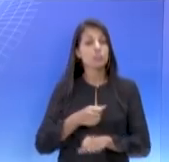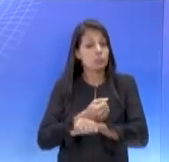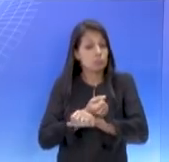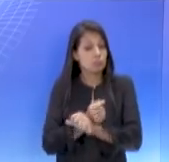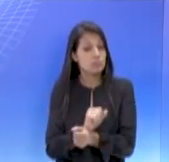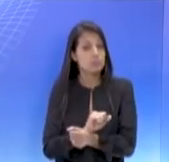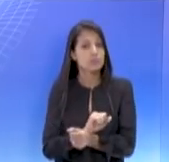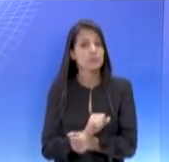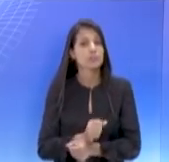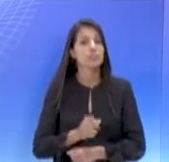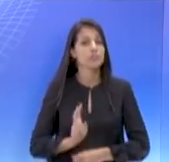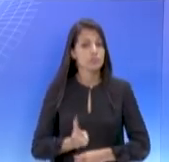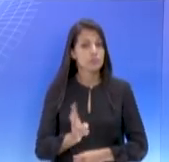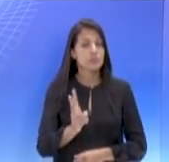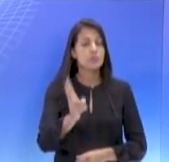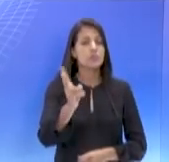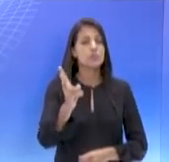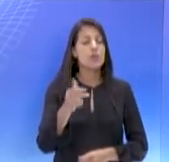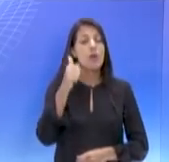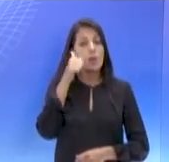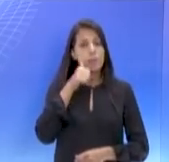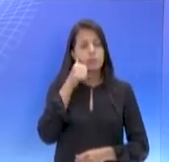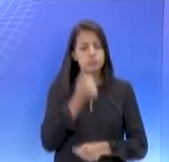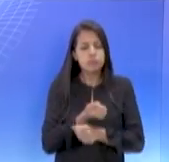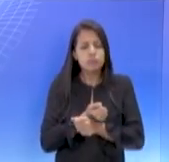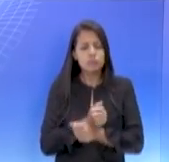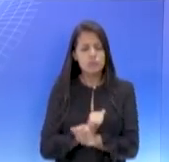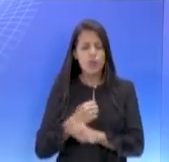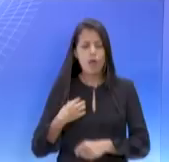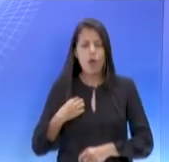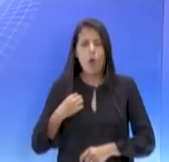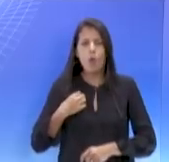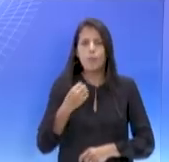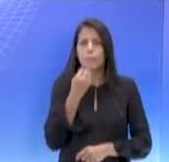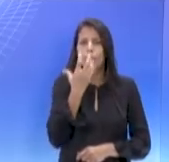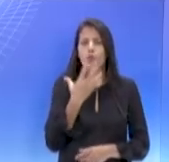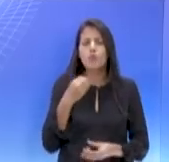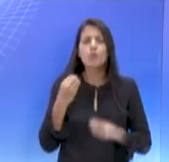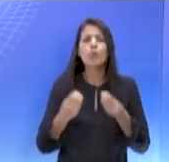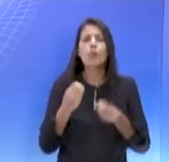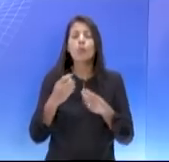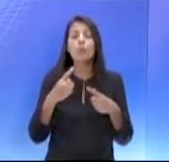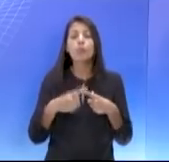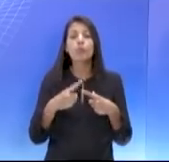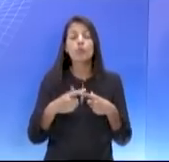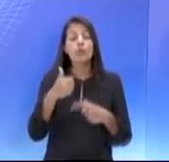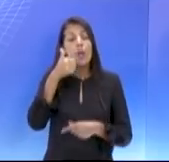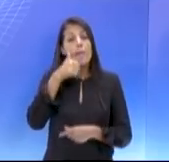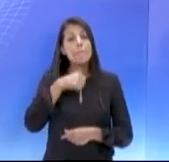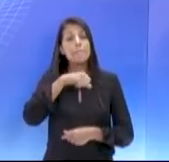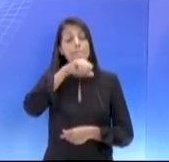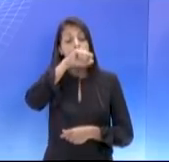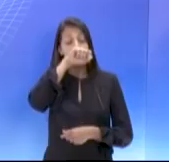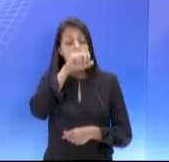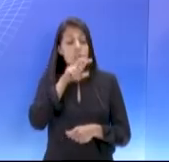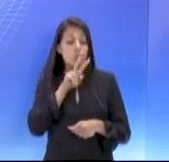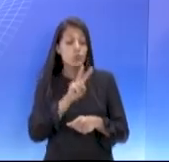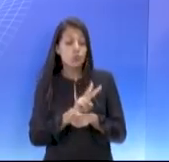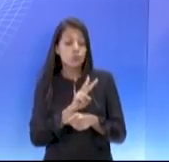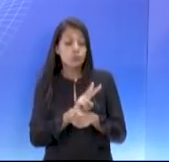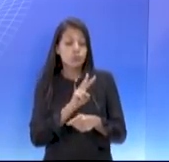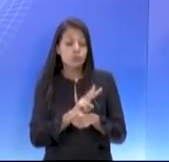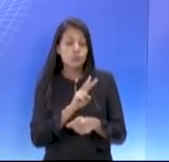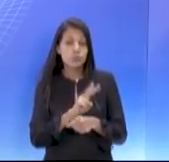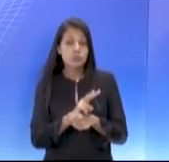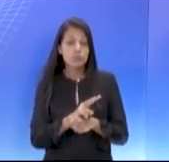escravidão, né? Ou seja, essa mulher é uma escrava, mas ela se veste bem. Por quê? Ela se veste bem porque ela é uma ama de leite, então ela está dentro